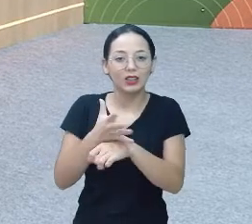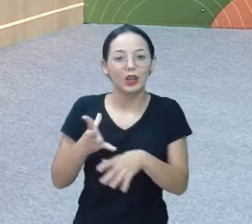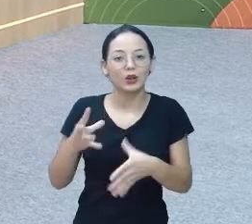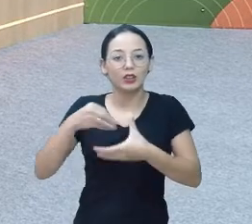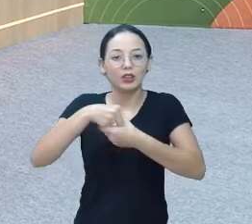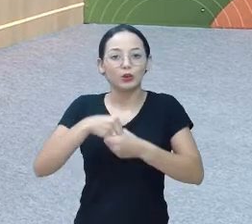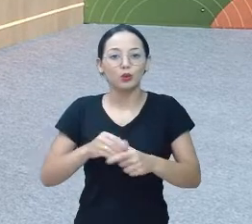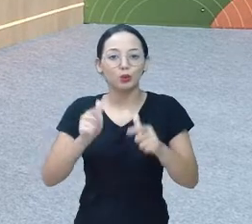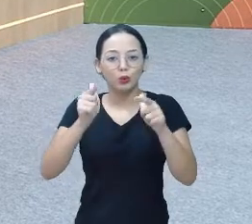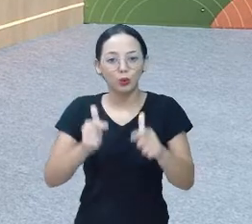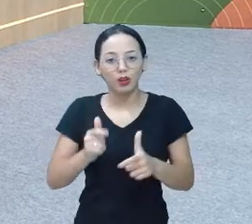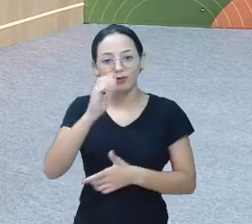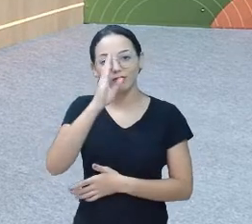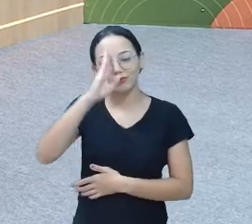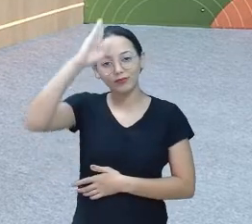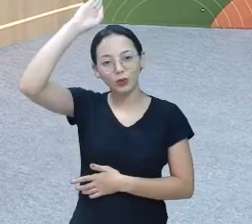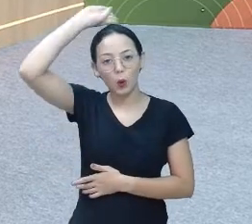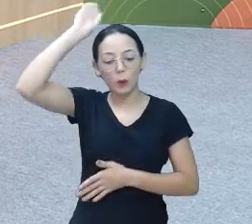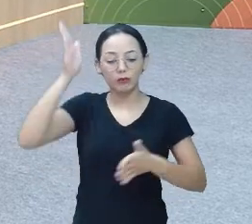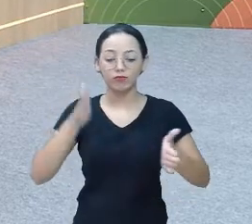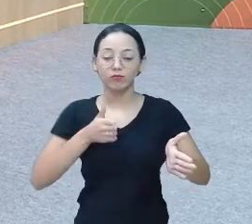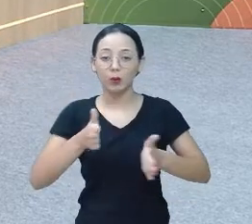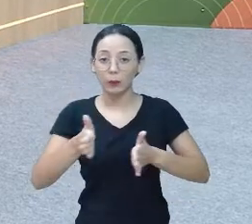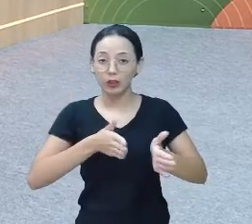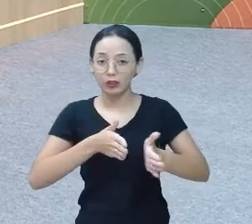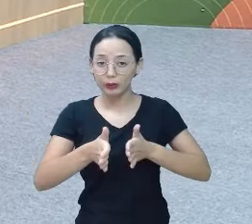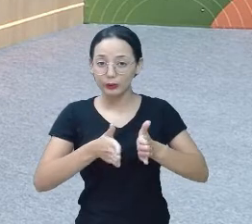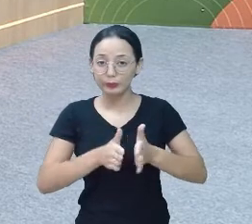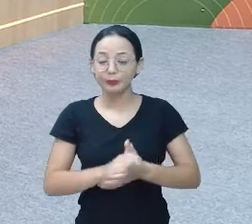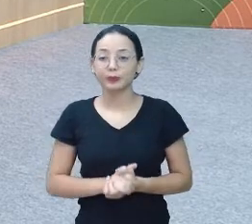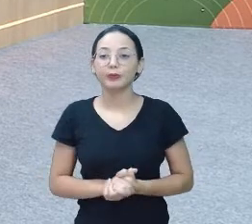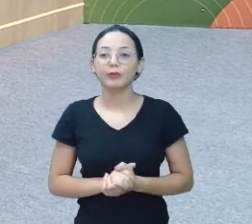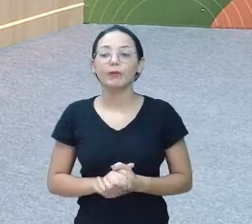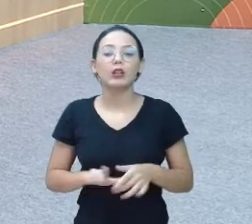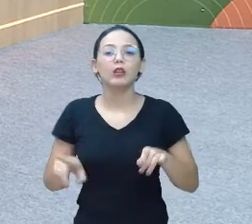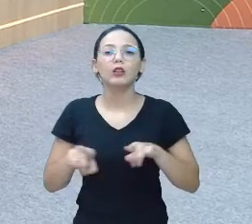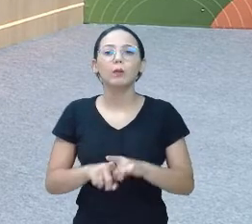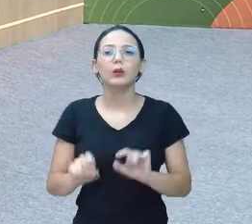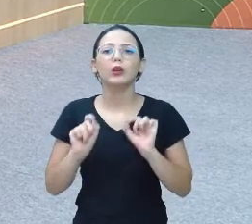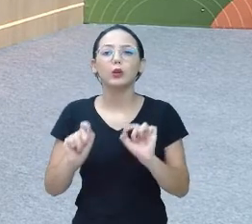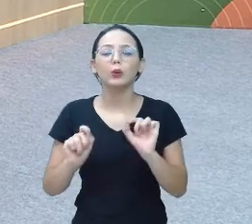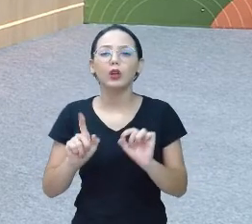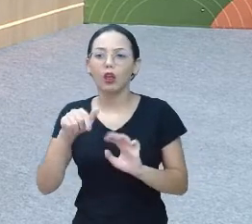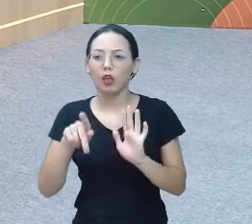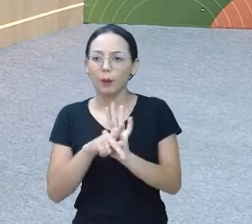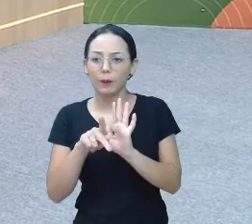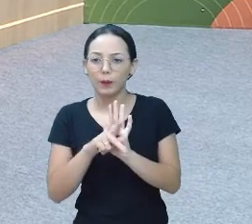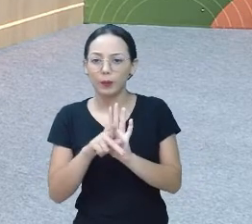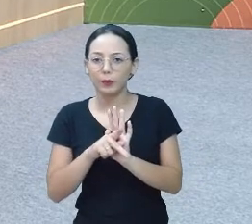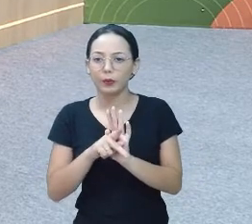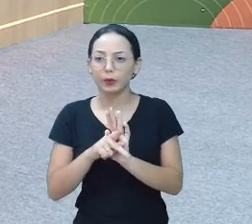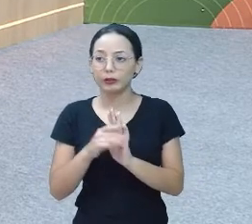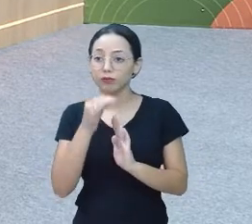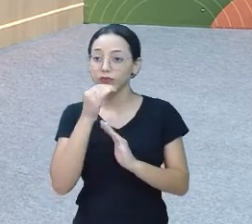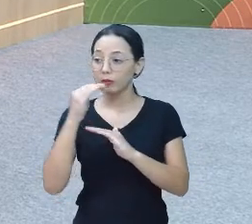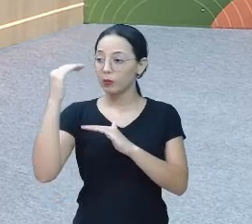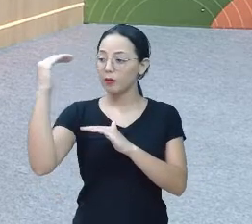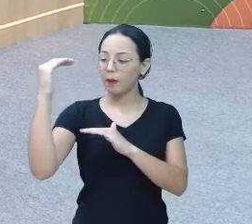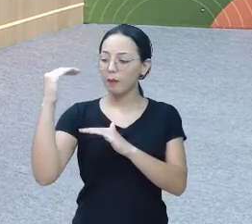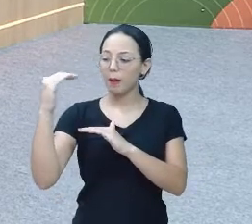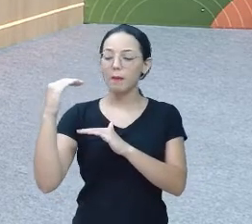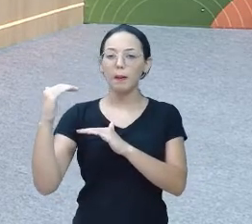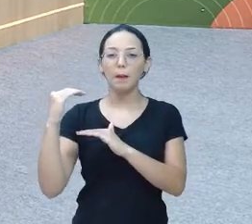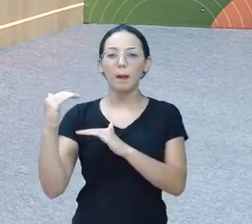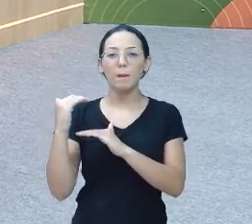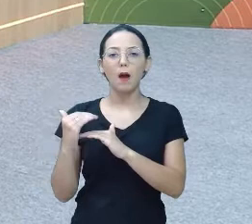Império Romano naquele período. Outra coisa, a hierarquia, ou seja, o padrão de obediência,